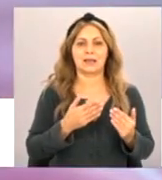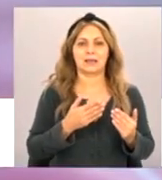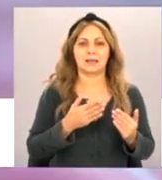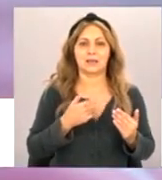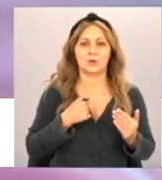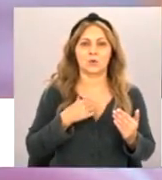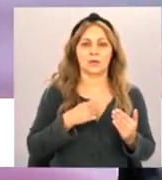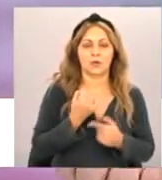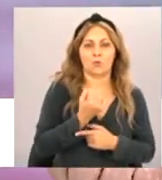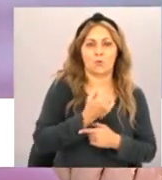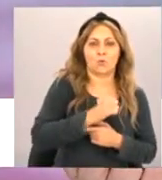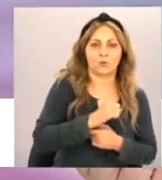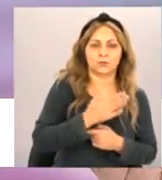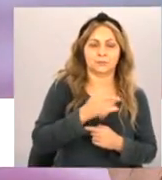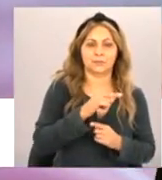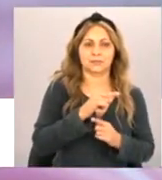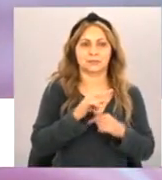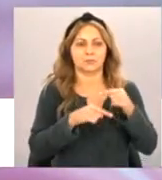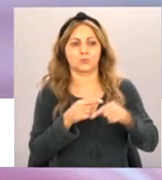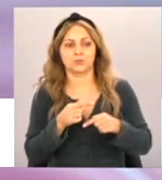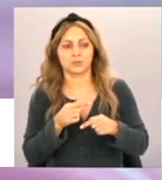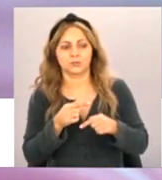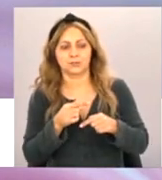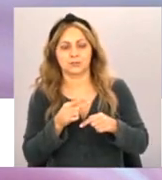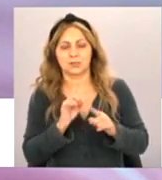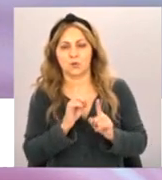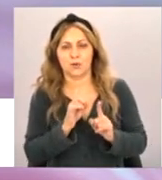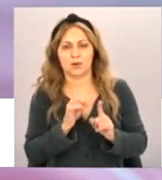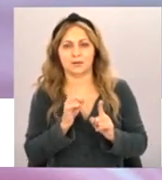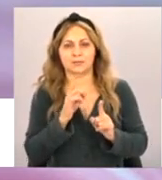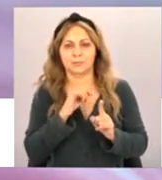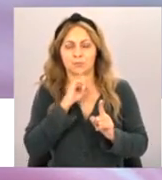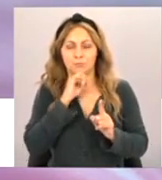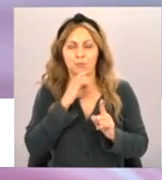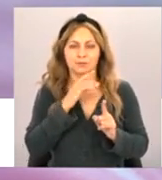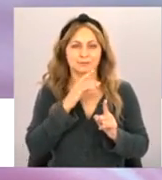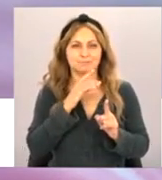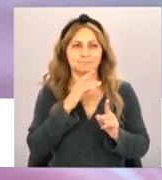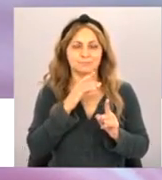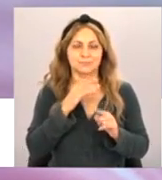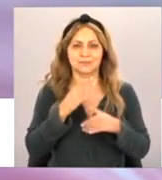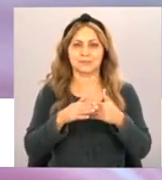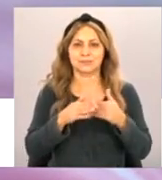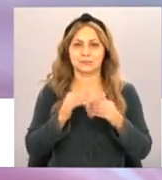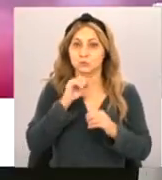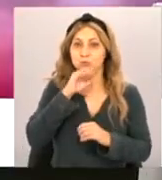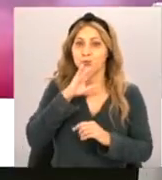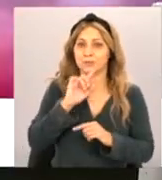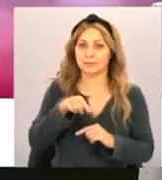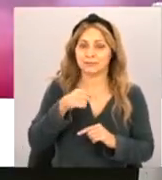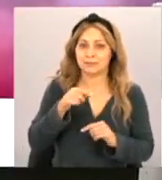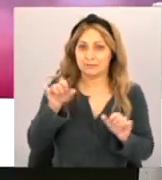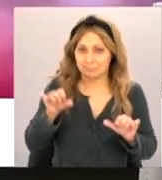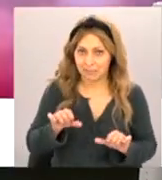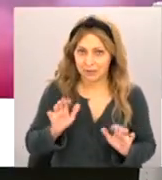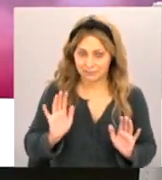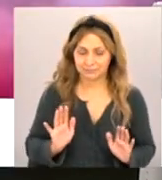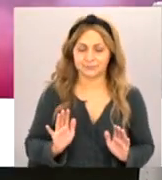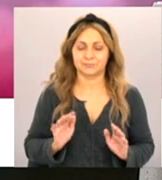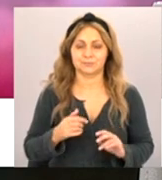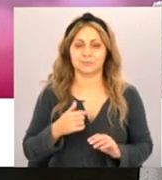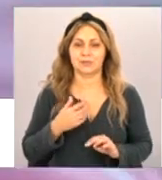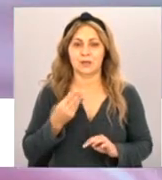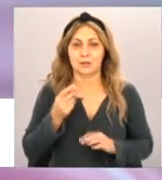no da convergência e depois a seguir não ter esse também pode apanhar os dissabores a seguir e um crédito muitos eleitores a esquerda